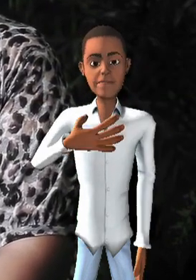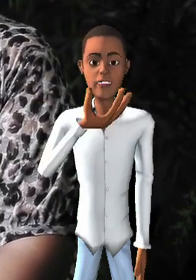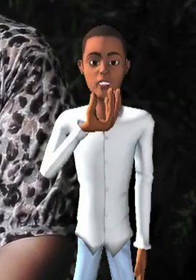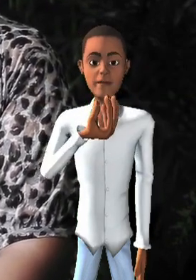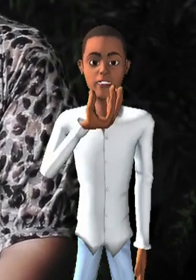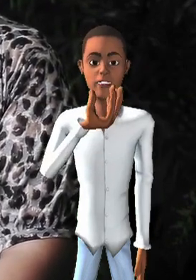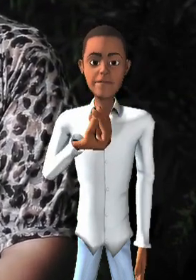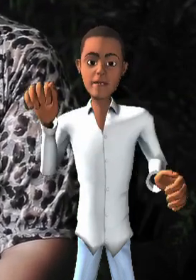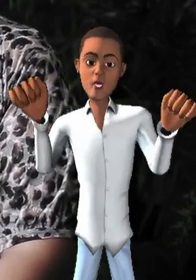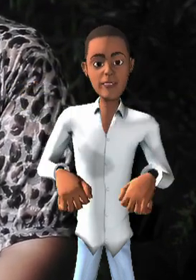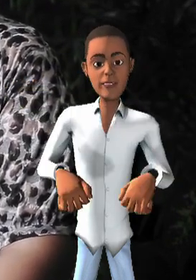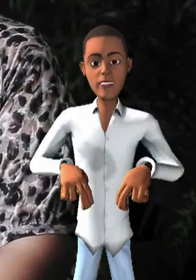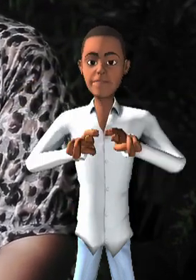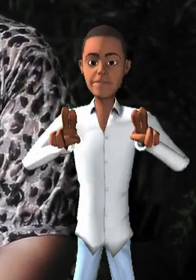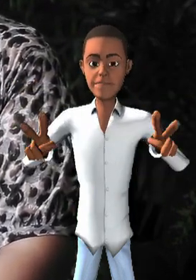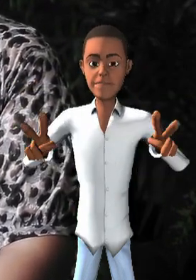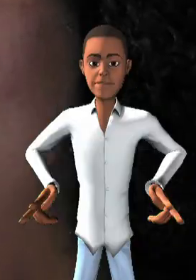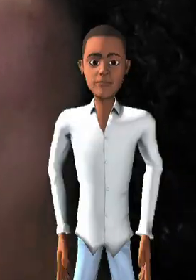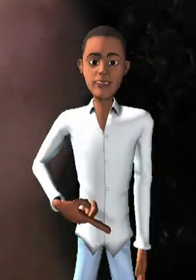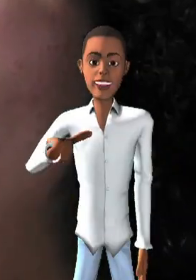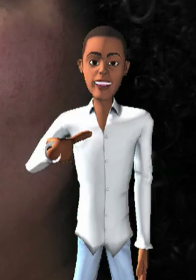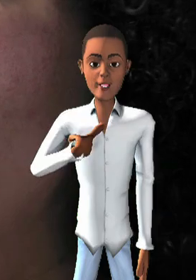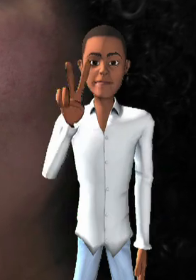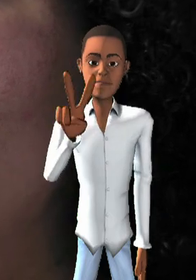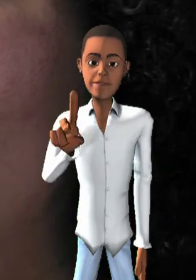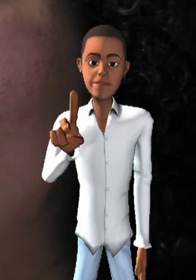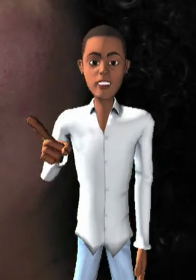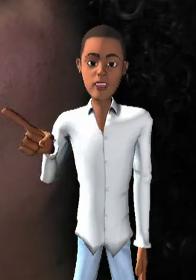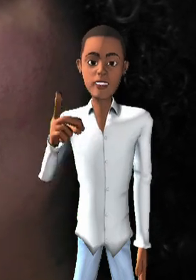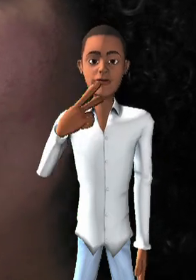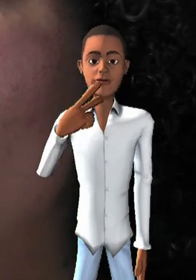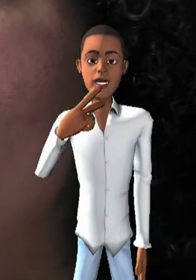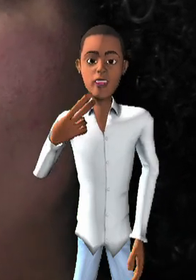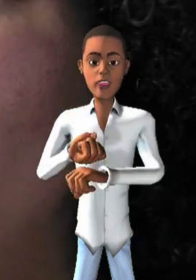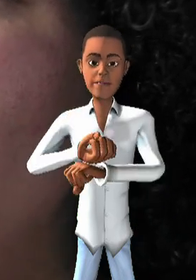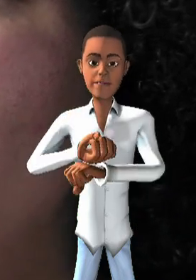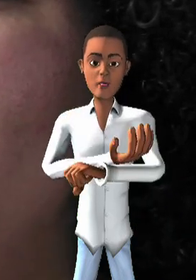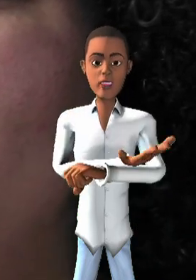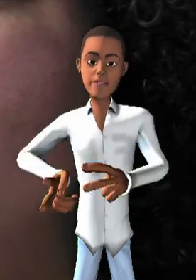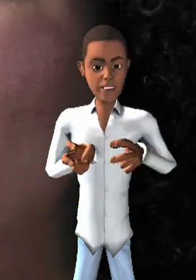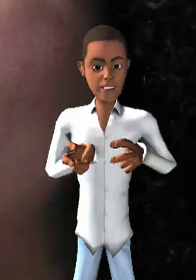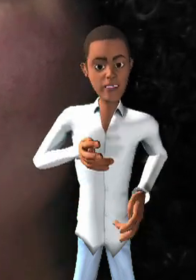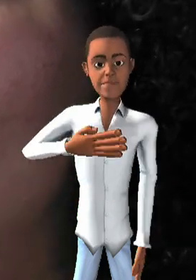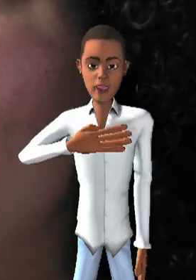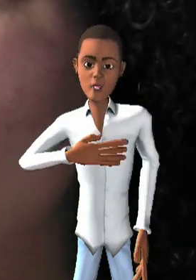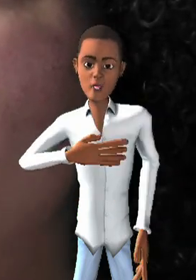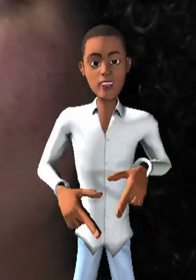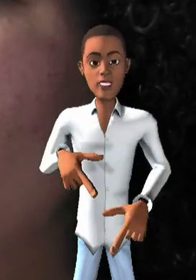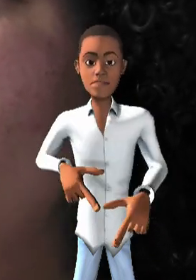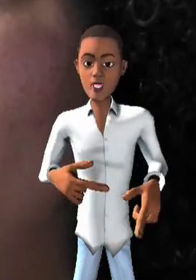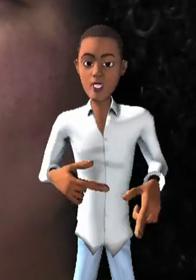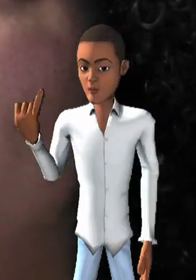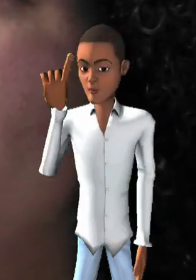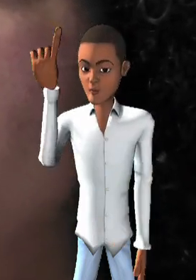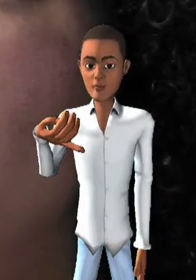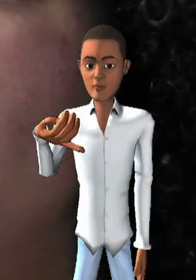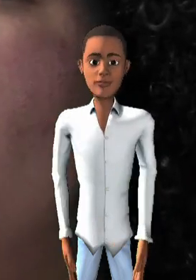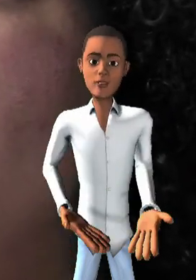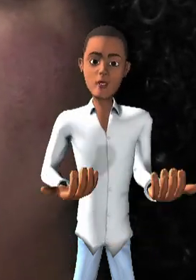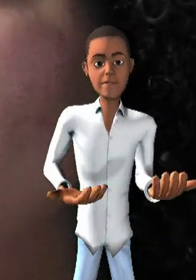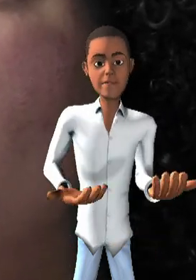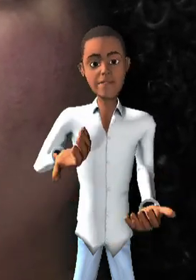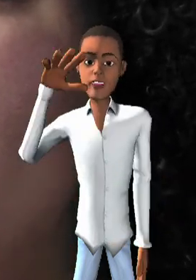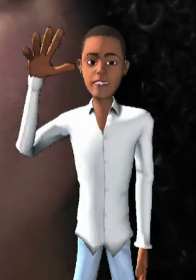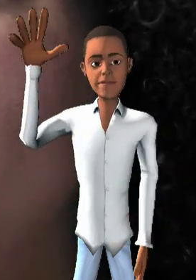minha masculinidade poderia ser de um modo diferente. São essas narrativas que fazem com que a gente pense que o nosso trabalho tem um efeito, sabe?